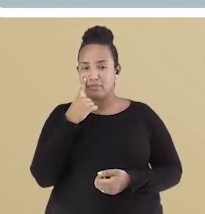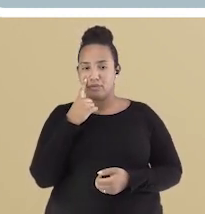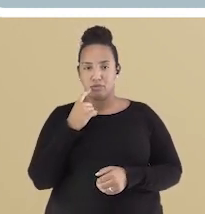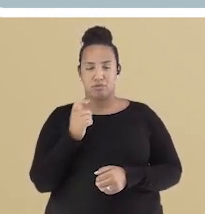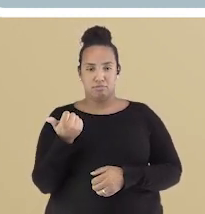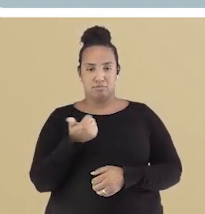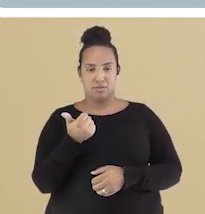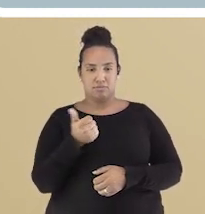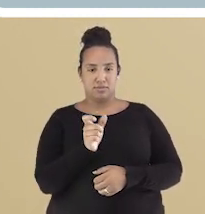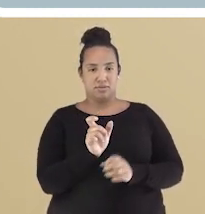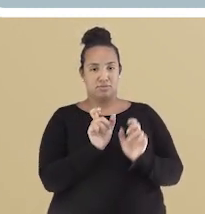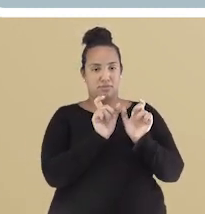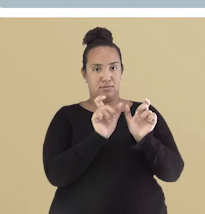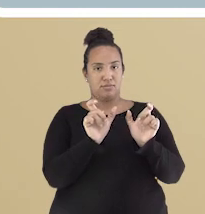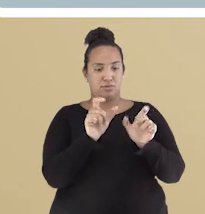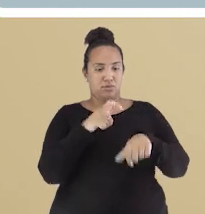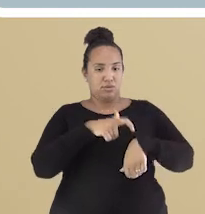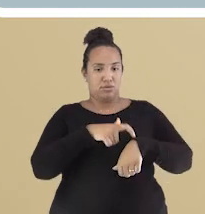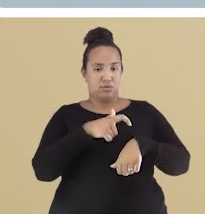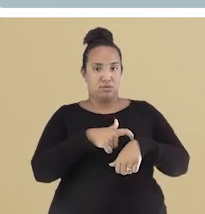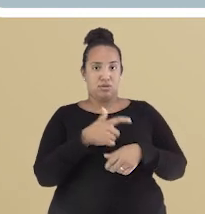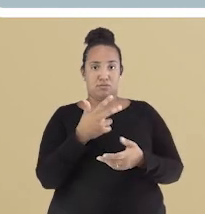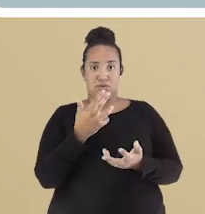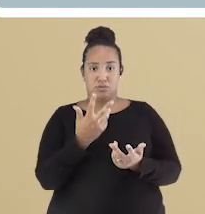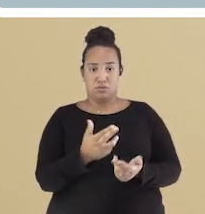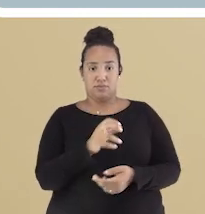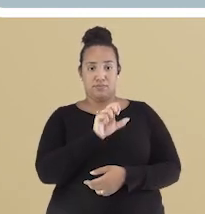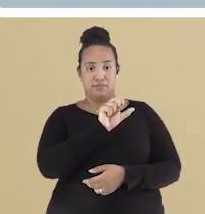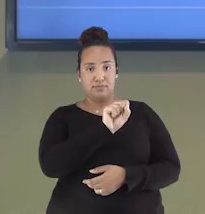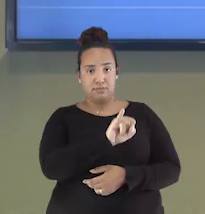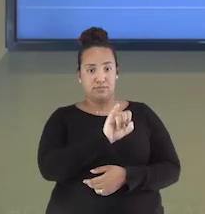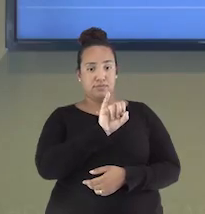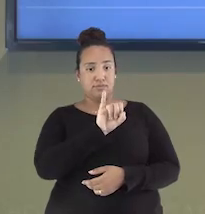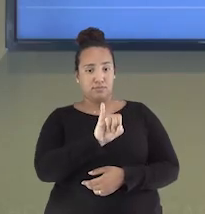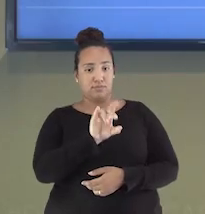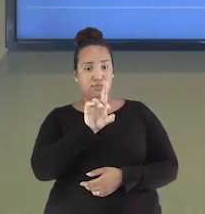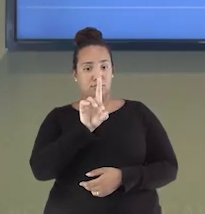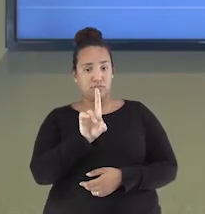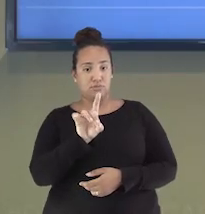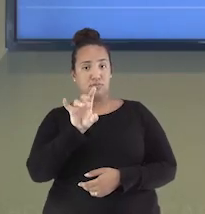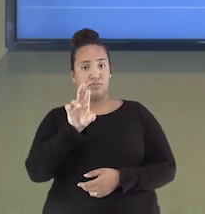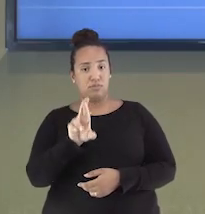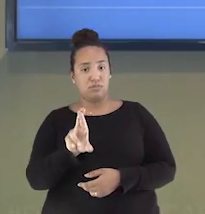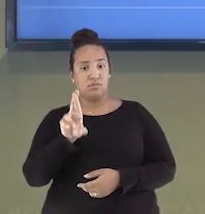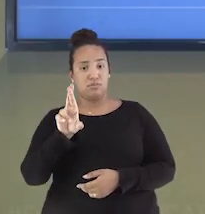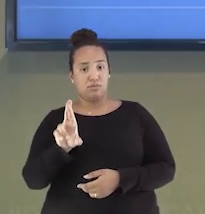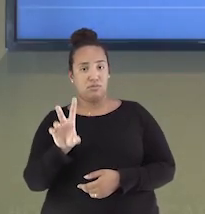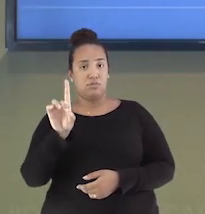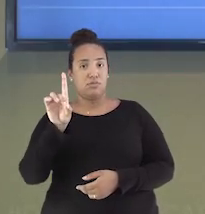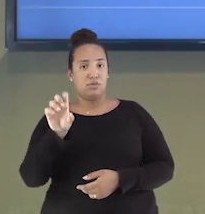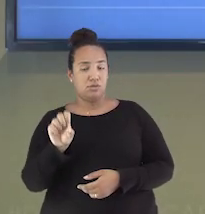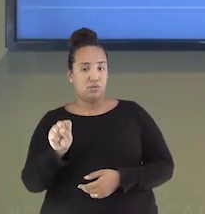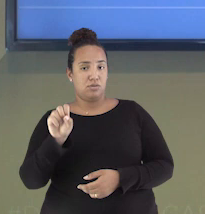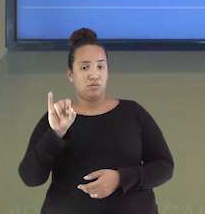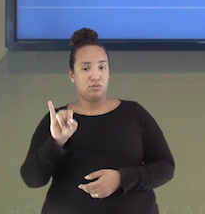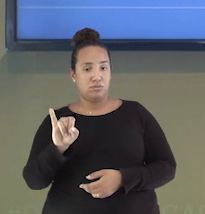notem que as primeiras notas duram sempre o mesmo tempo se se